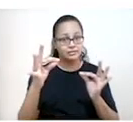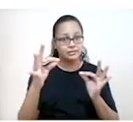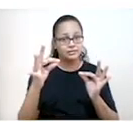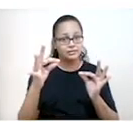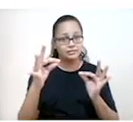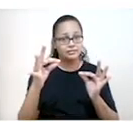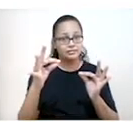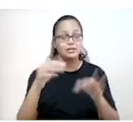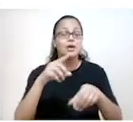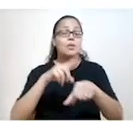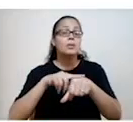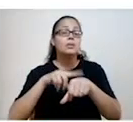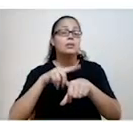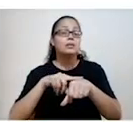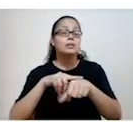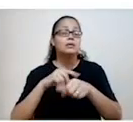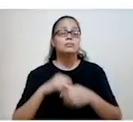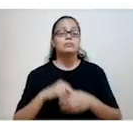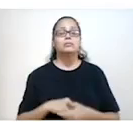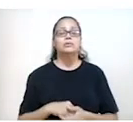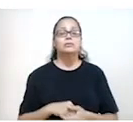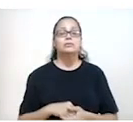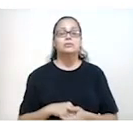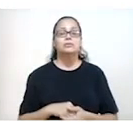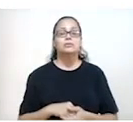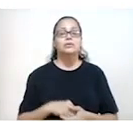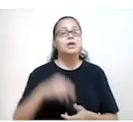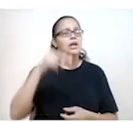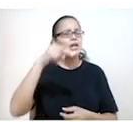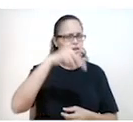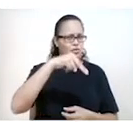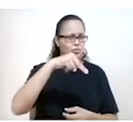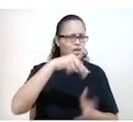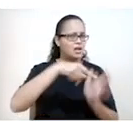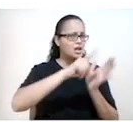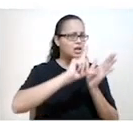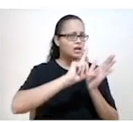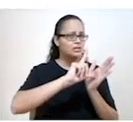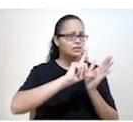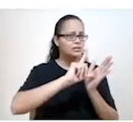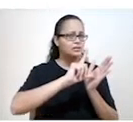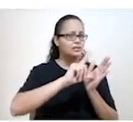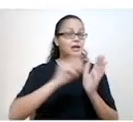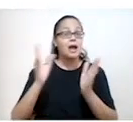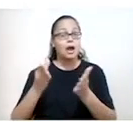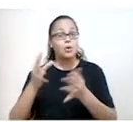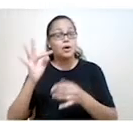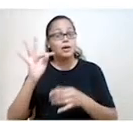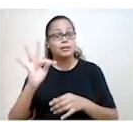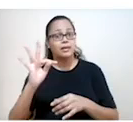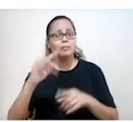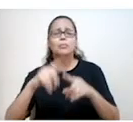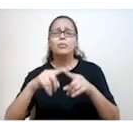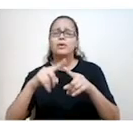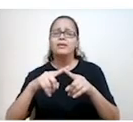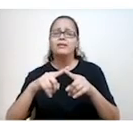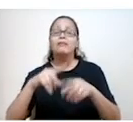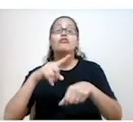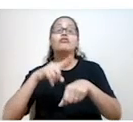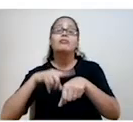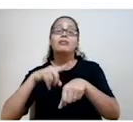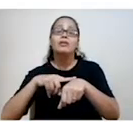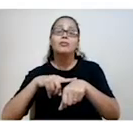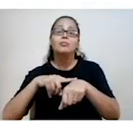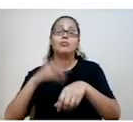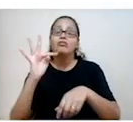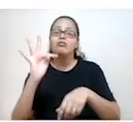tempo, certo? E aqui no lugar do n, da outra forma anterior, é t. Por que t? De tempo.